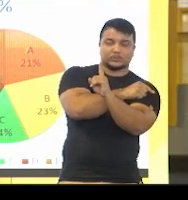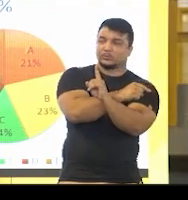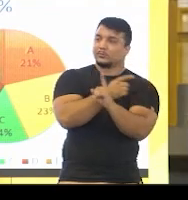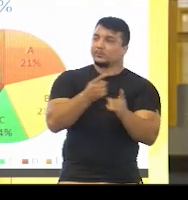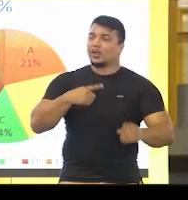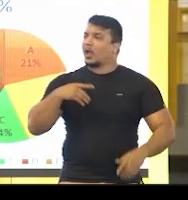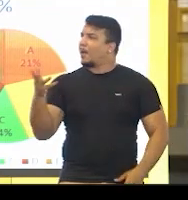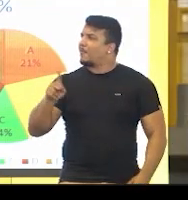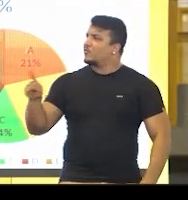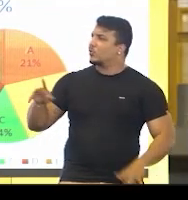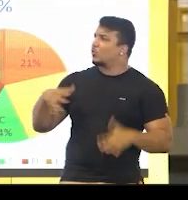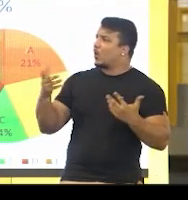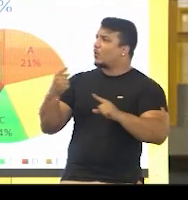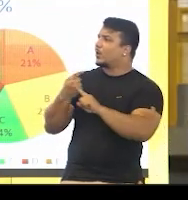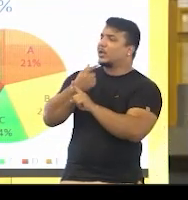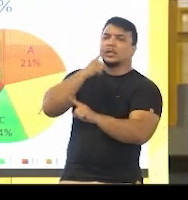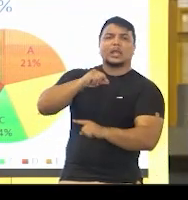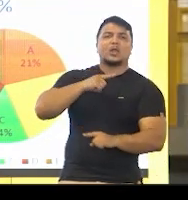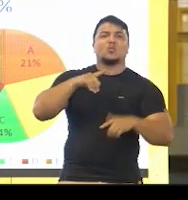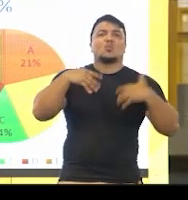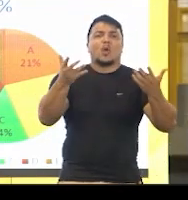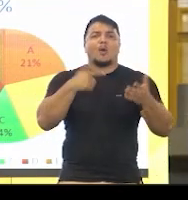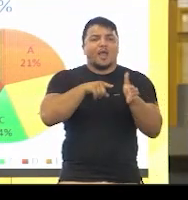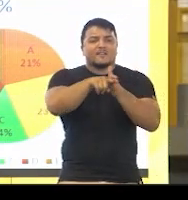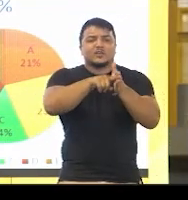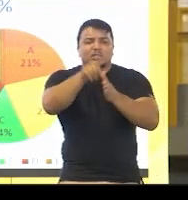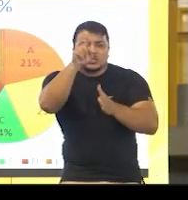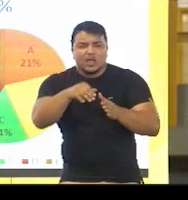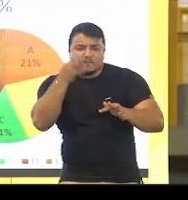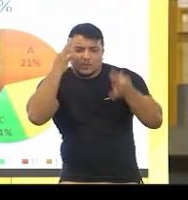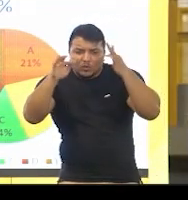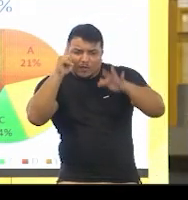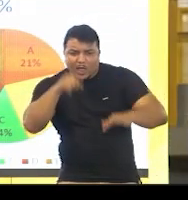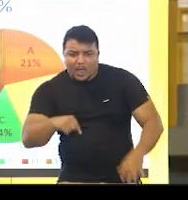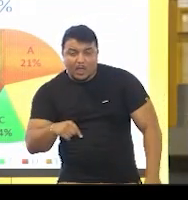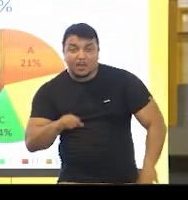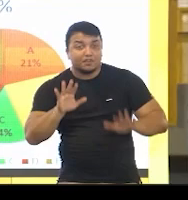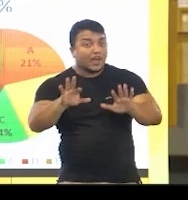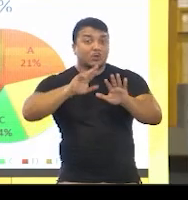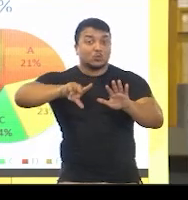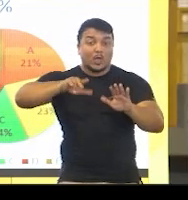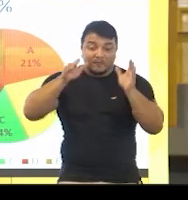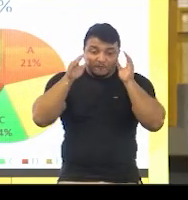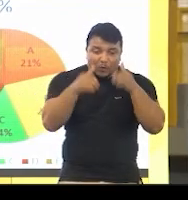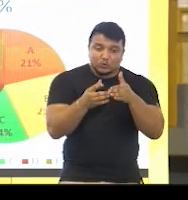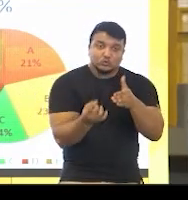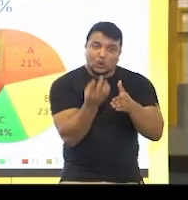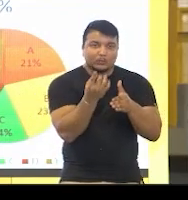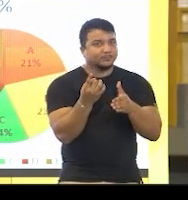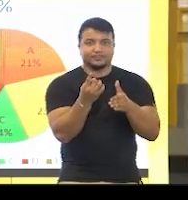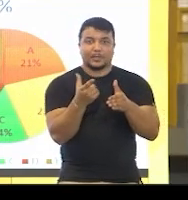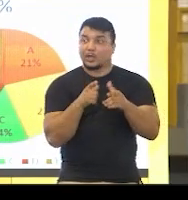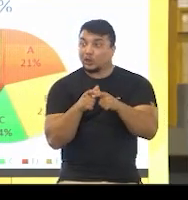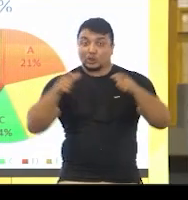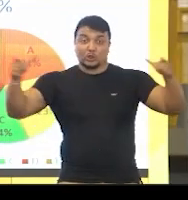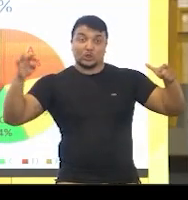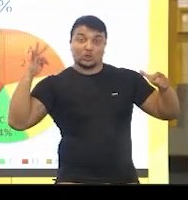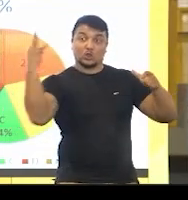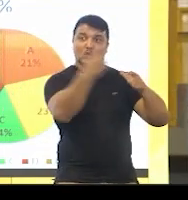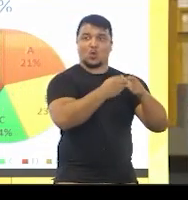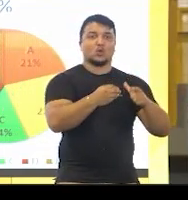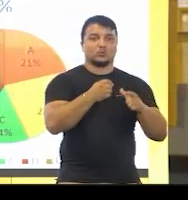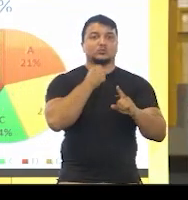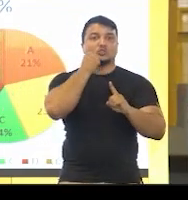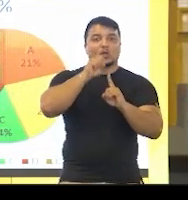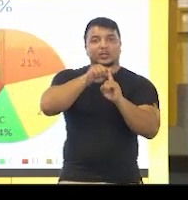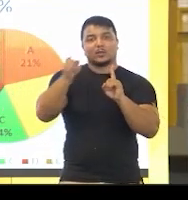pré-socráticos. Marden, os pré-socráticos exaltam a investigação filosófica? Sim, mas não são só eles não. É todo mundo que vem depois